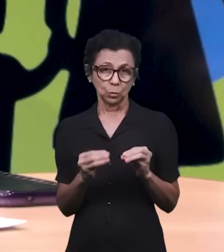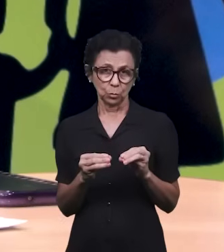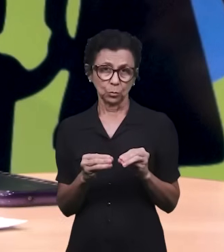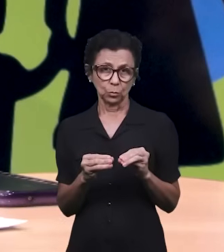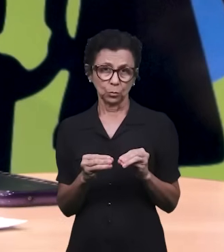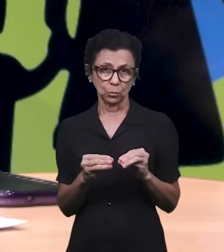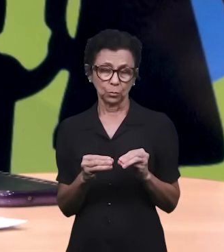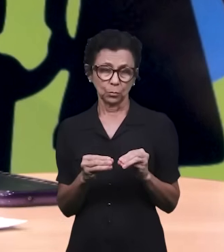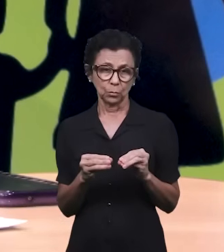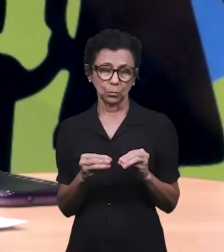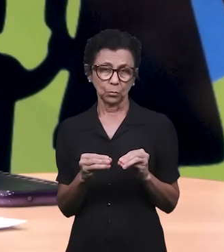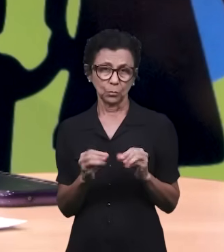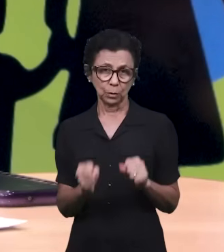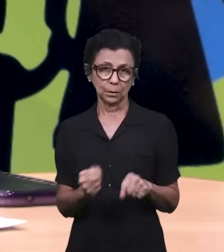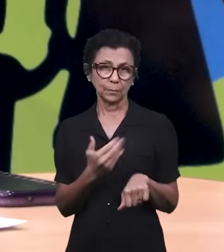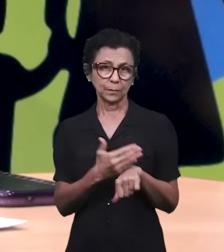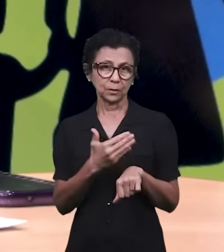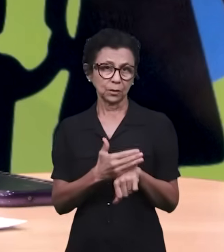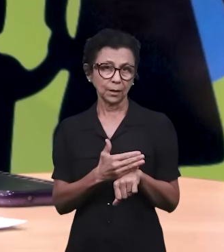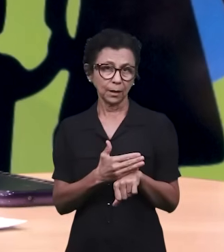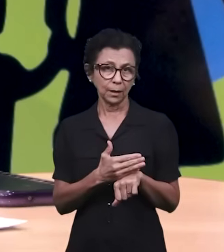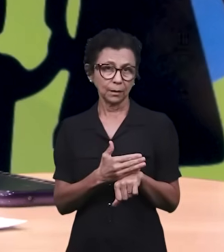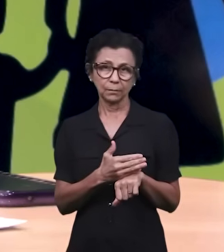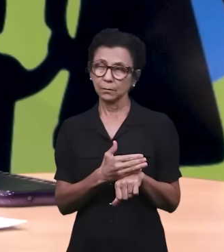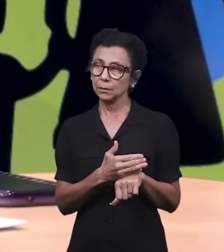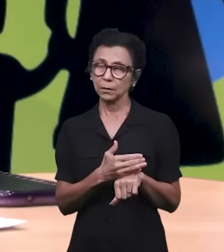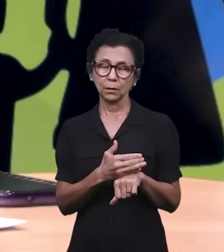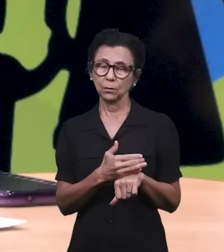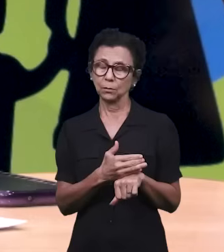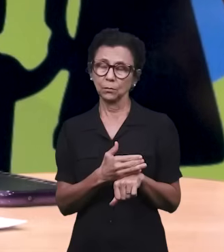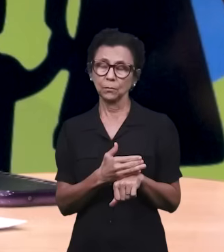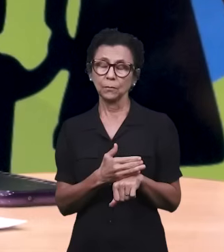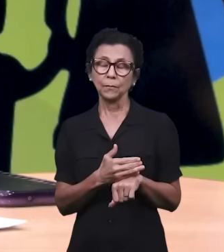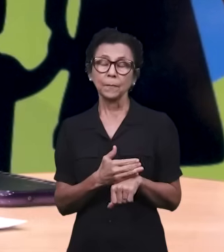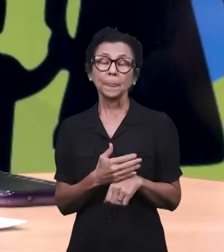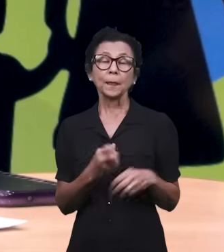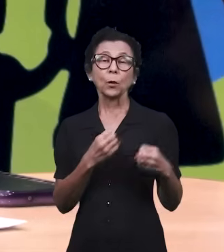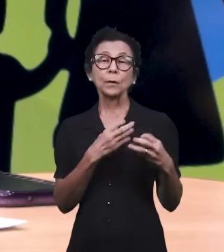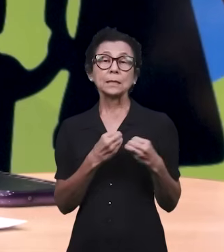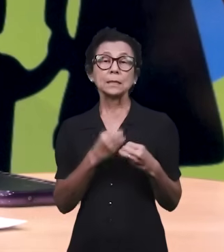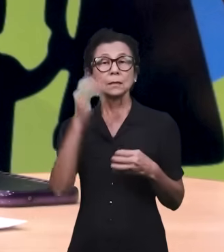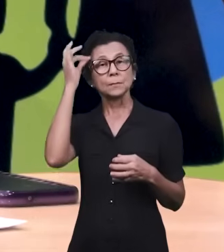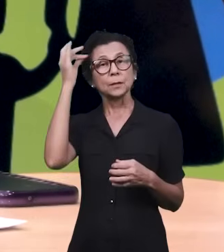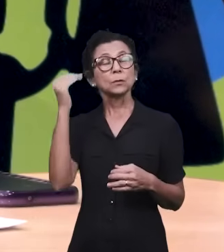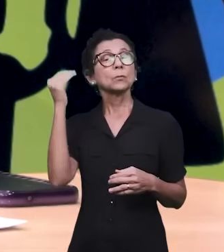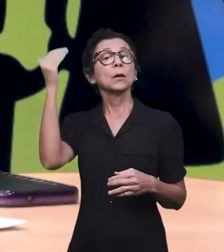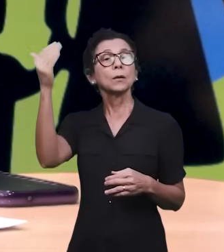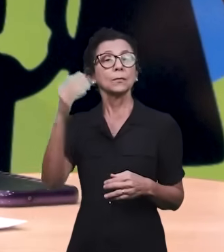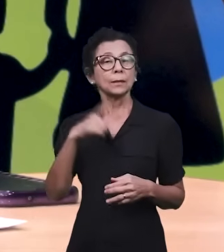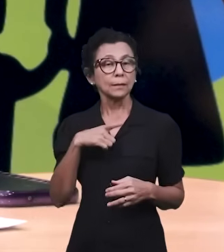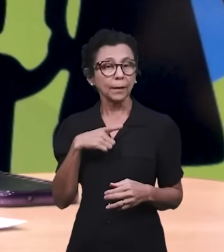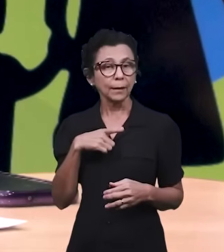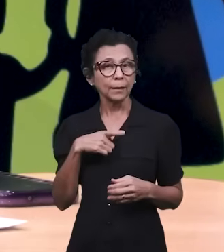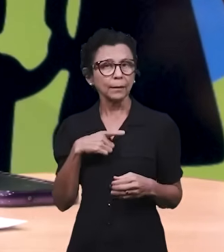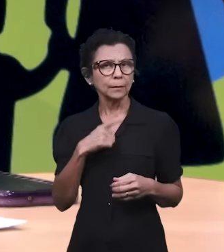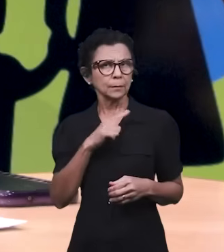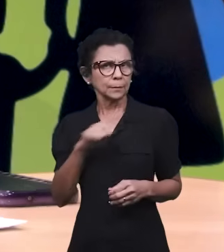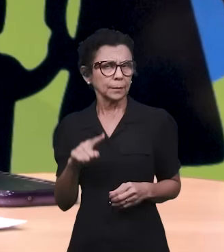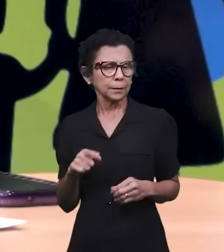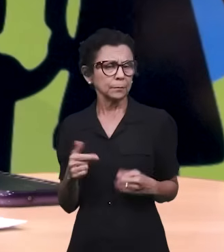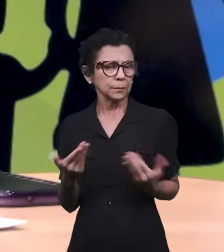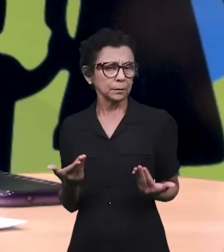seu filho na luz da palavra. Quantos ensinamentos a tela tem que você faz todas